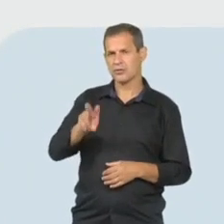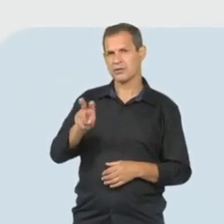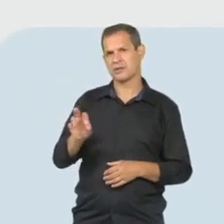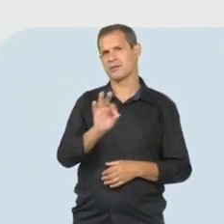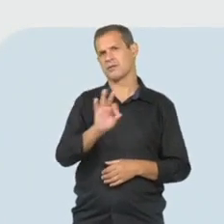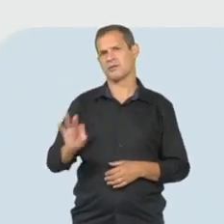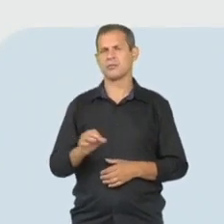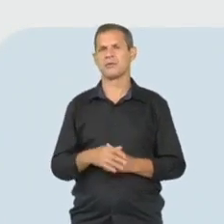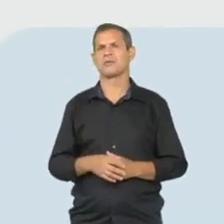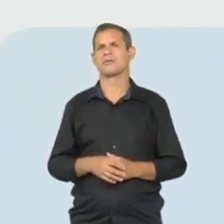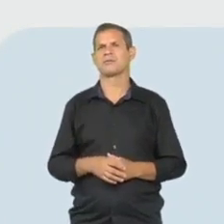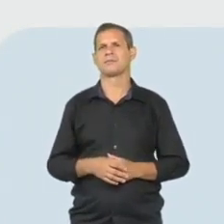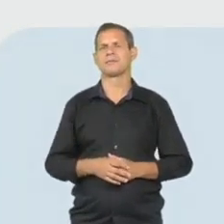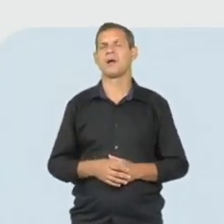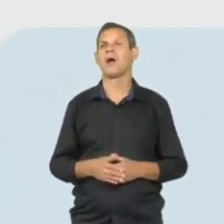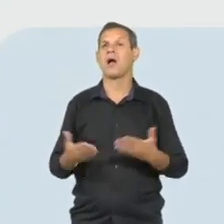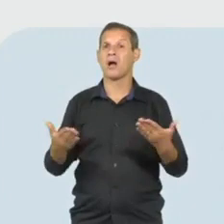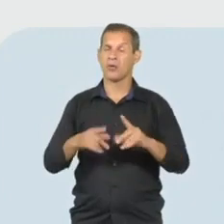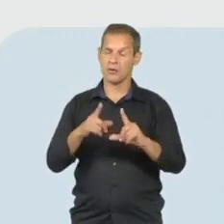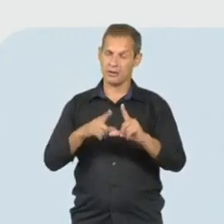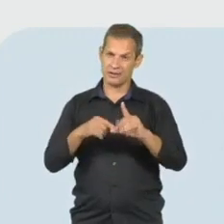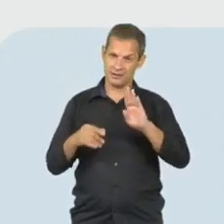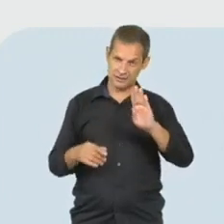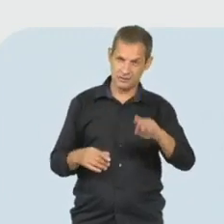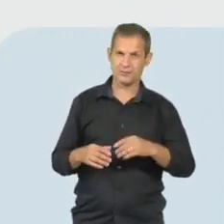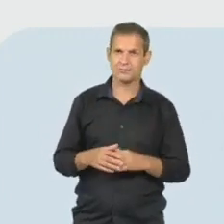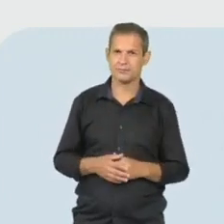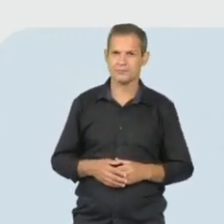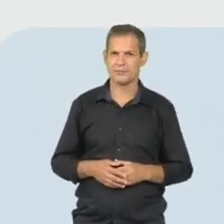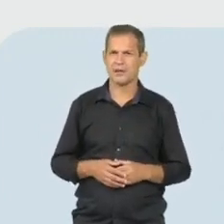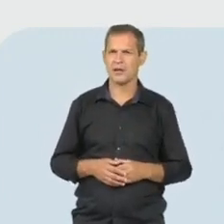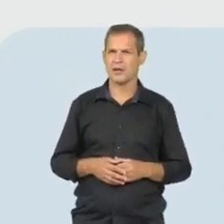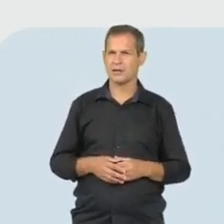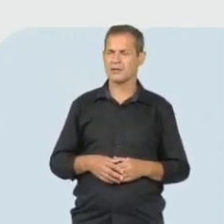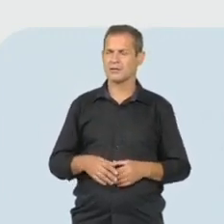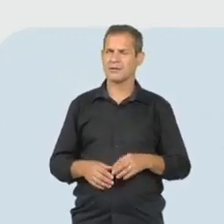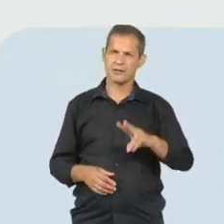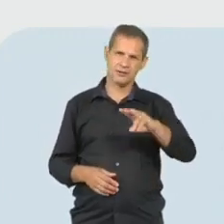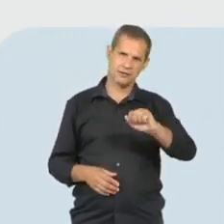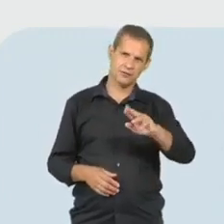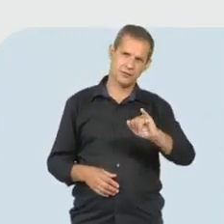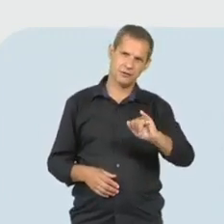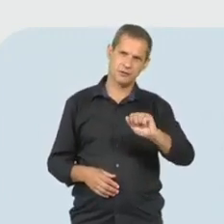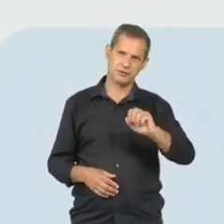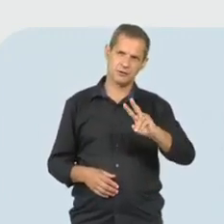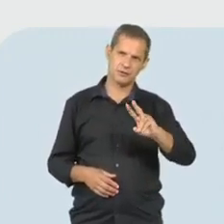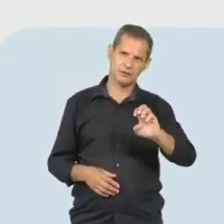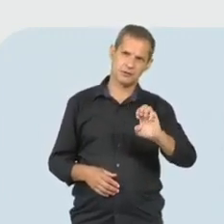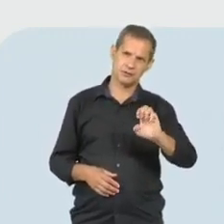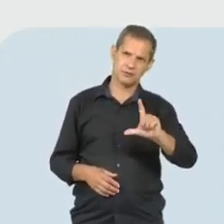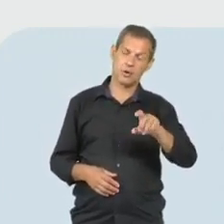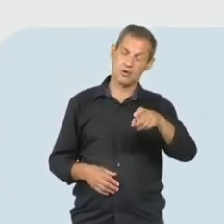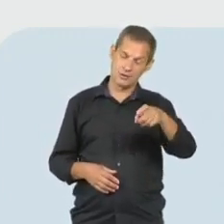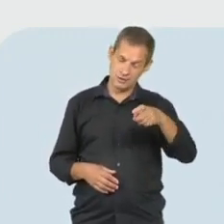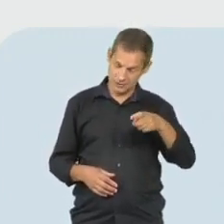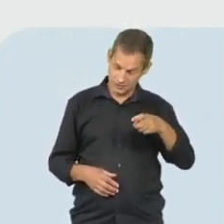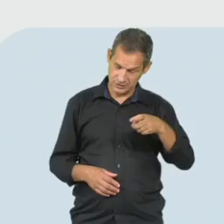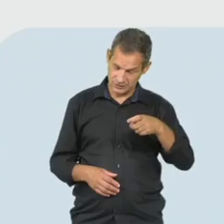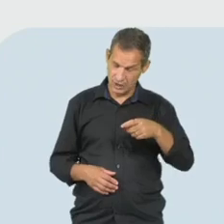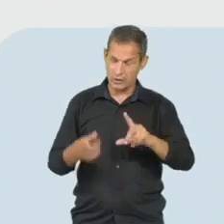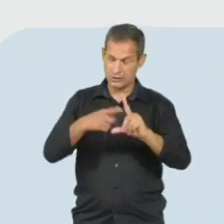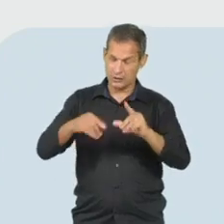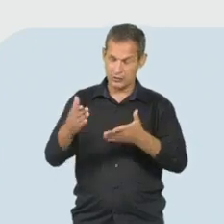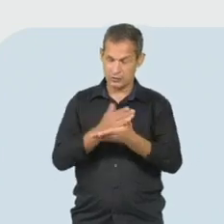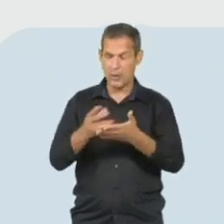95. Vamos para a letra B. Seja variável x, usar a curva de distribuição. Agora a gente